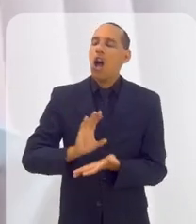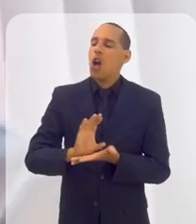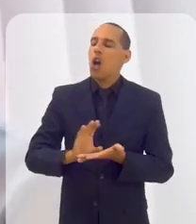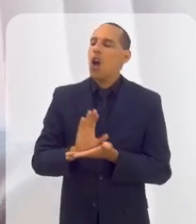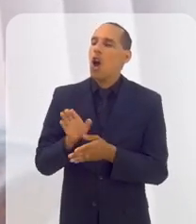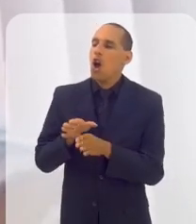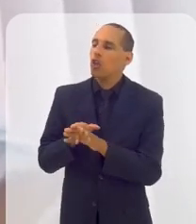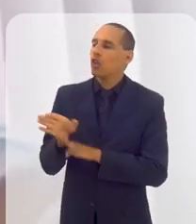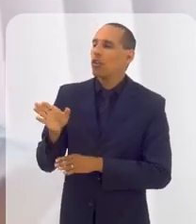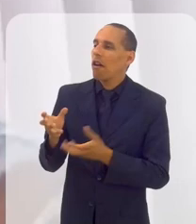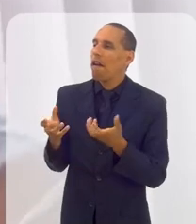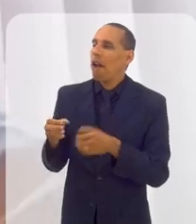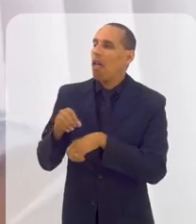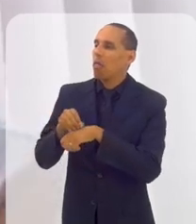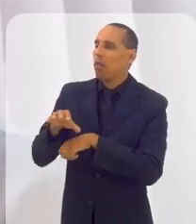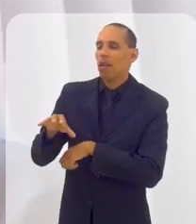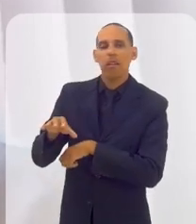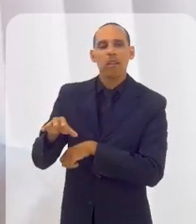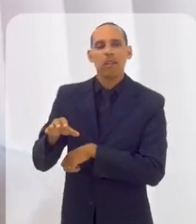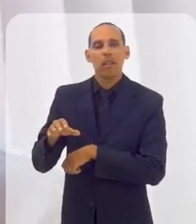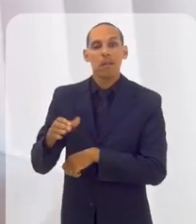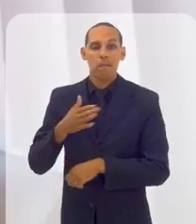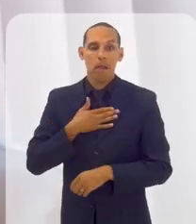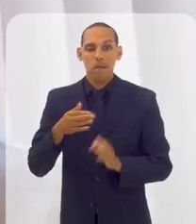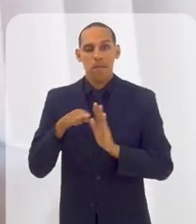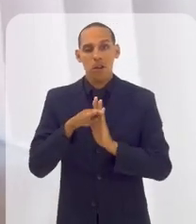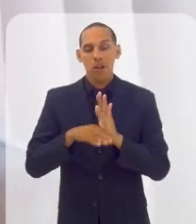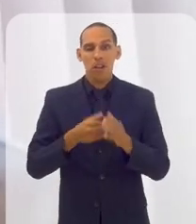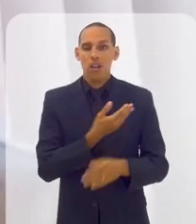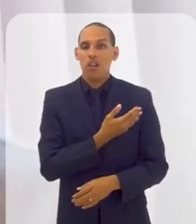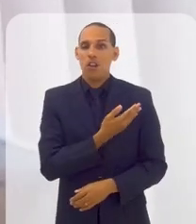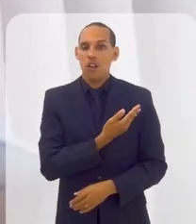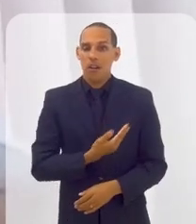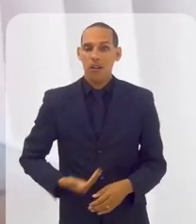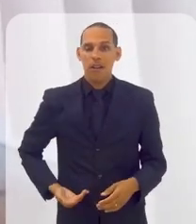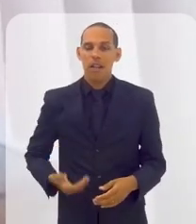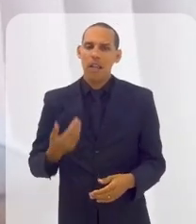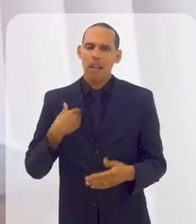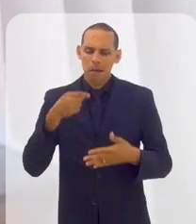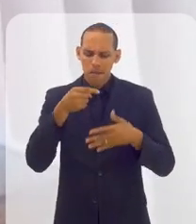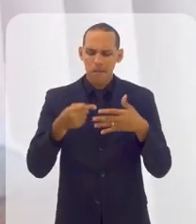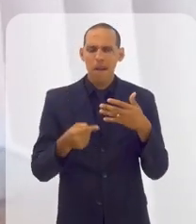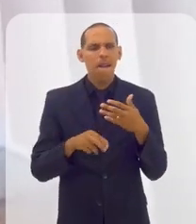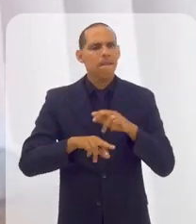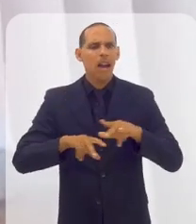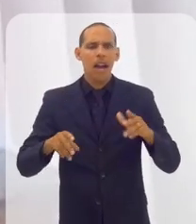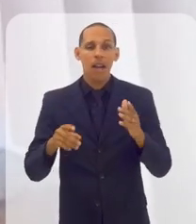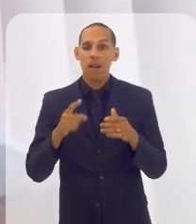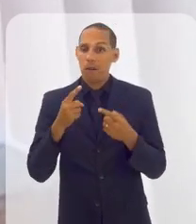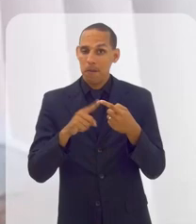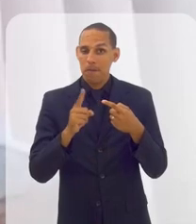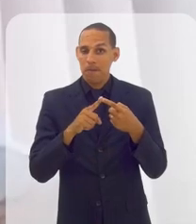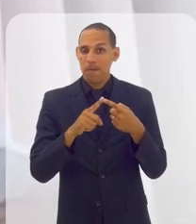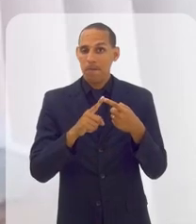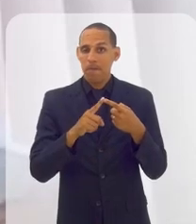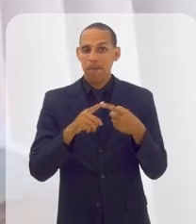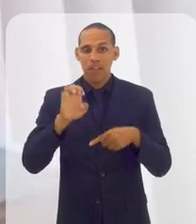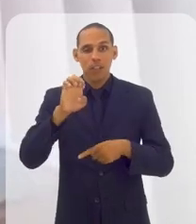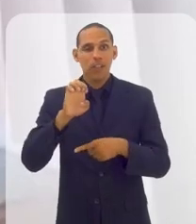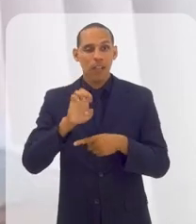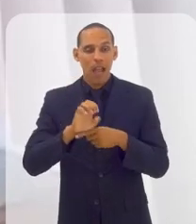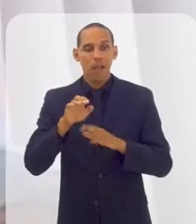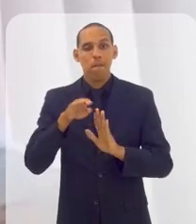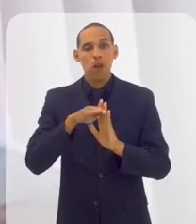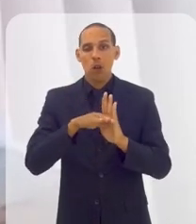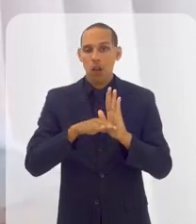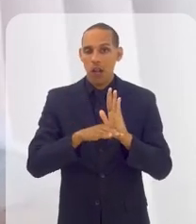uma sugestão para o meu programa de governo, eu listaria uma série de questões. Uma delas é o seguinte: o Estado